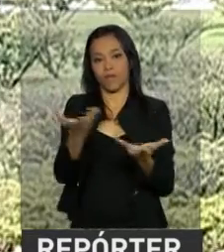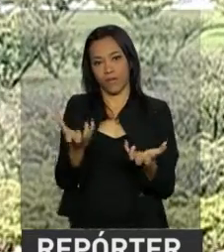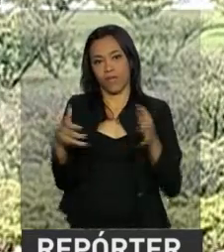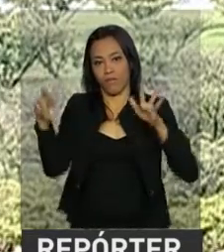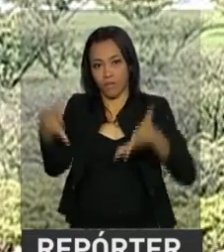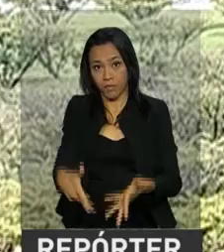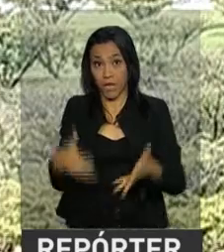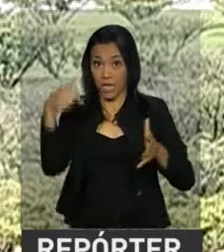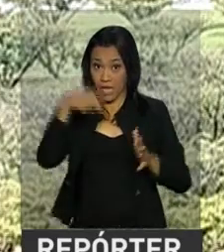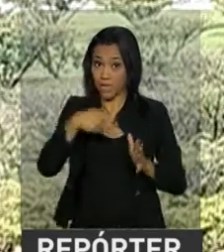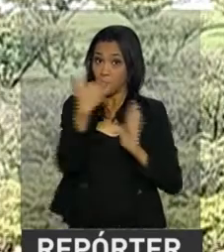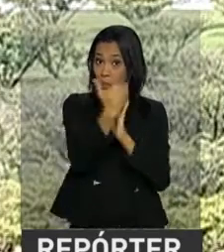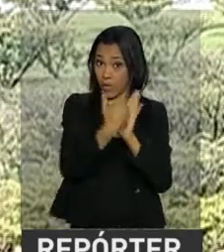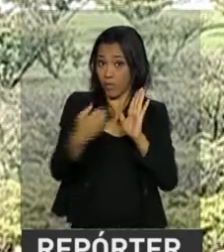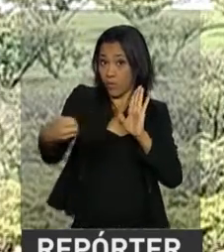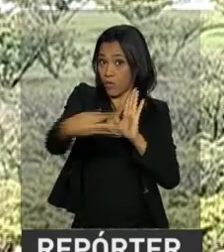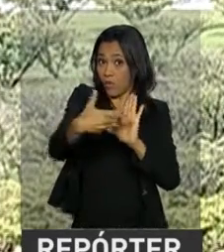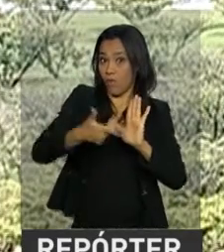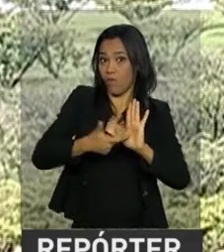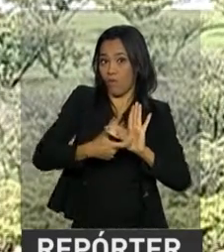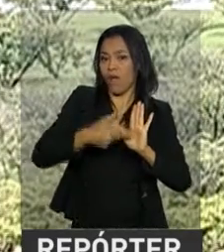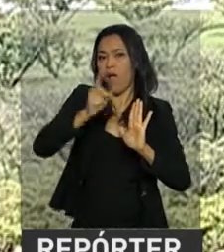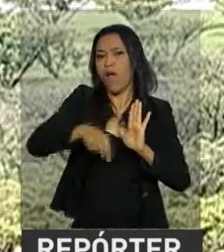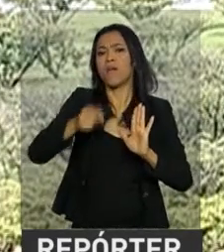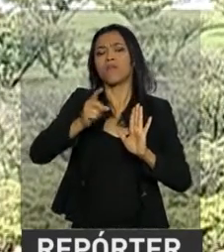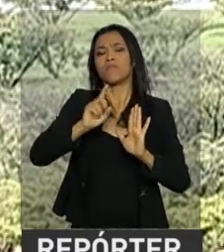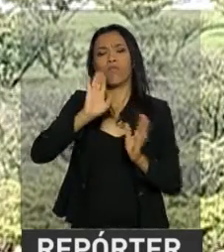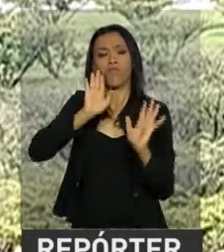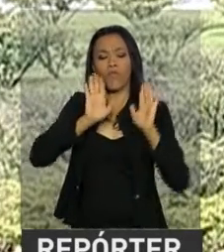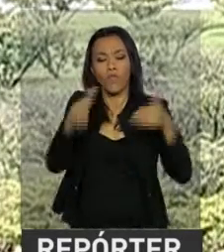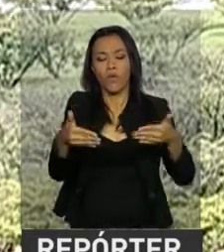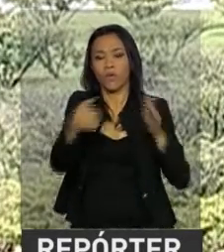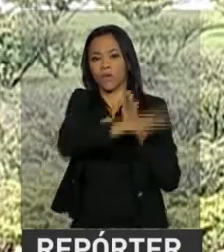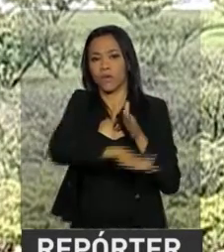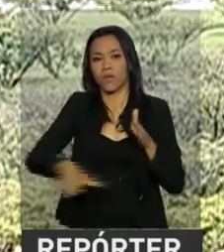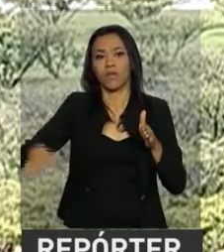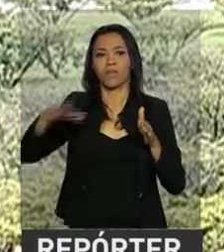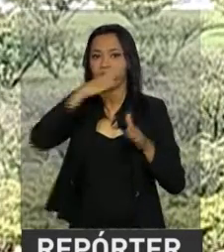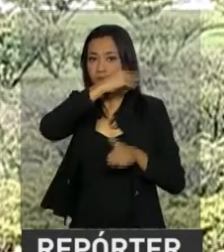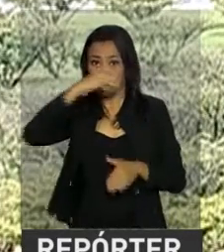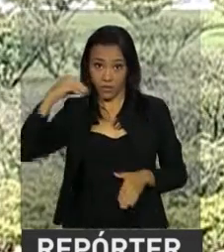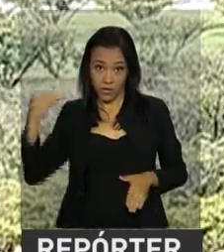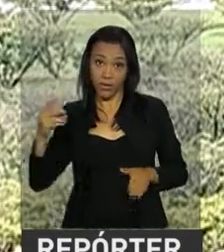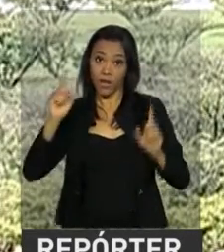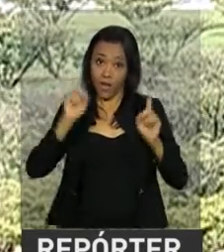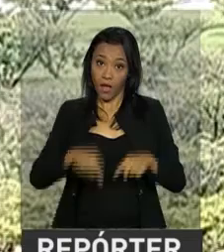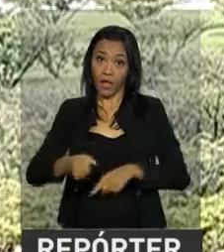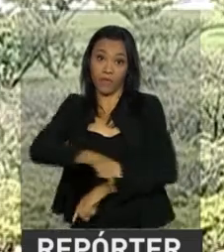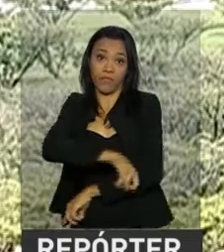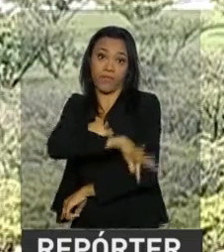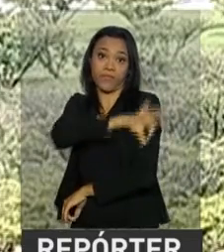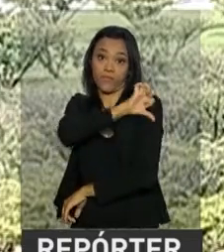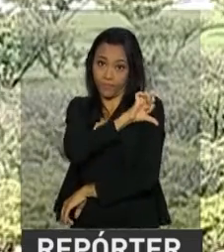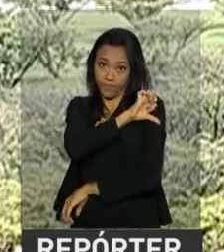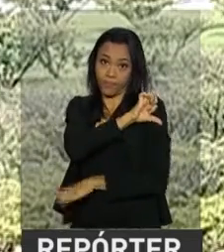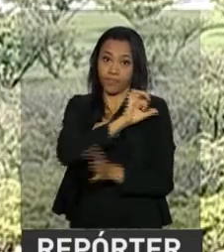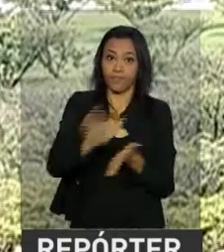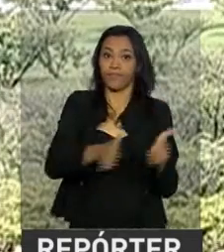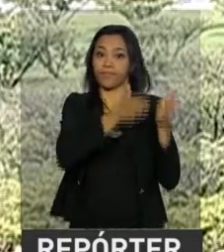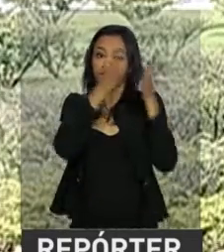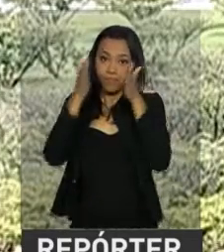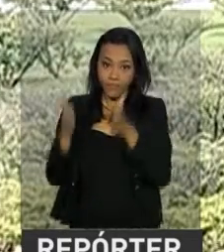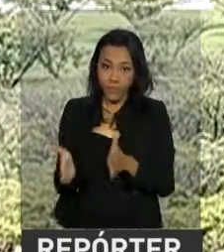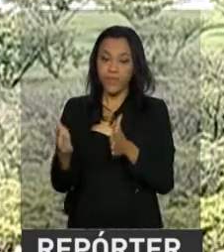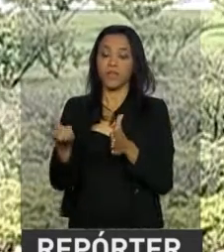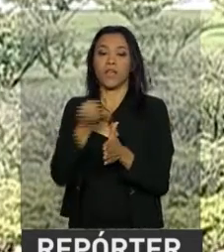Novo Mais Educação é um programa para crianças e adolescentes, ou seja, voltado para o ensino fundamental. Já o